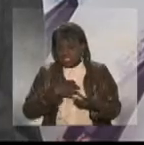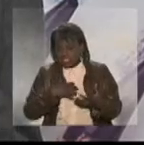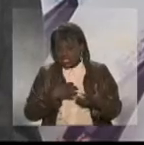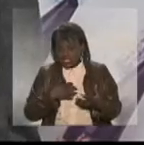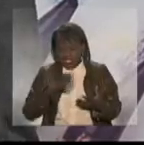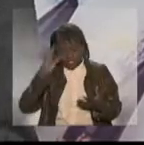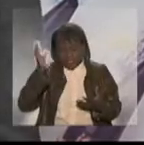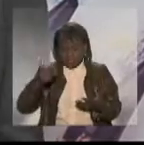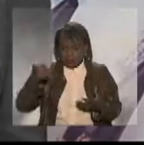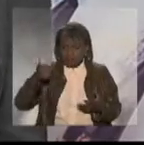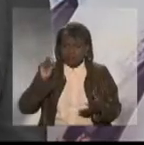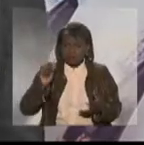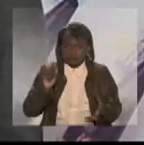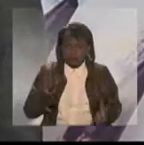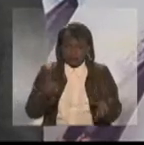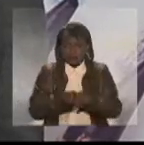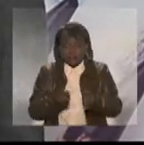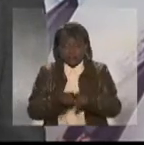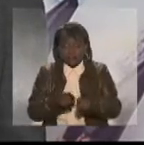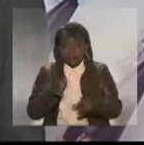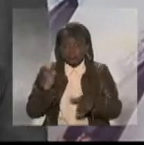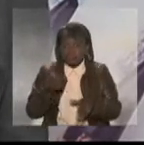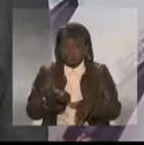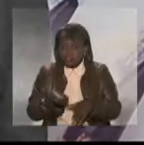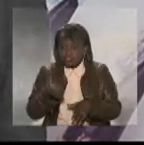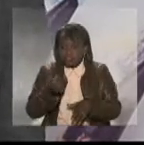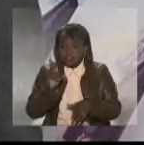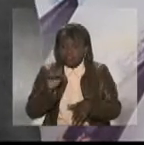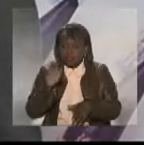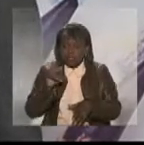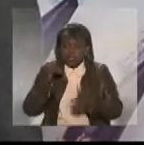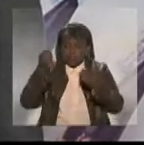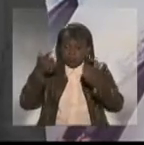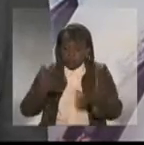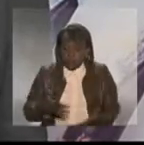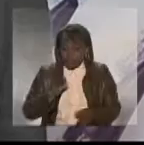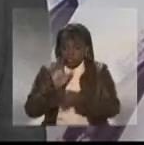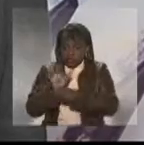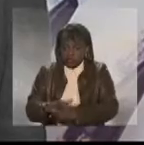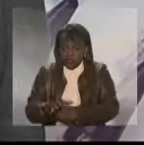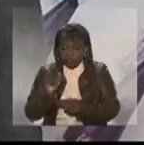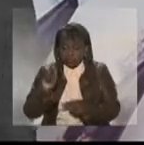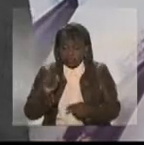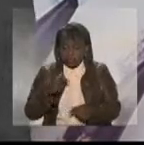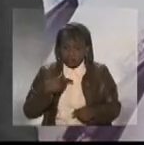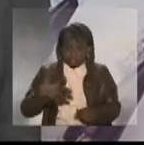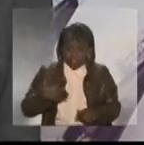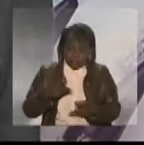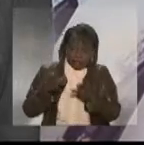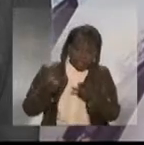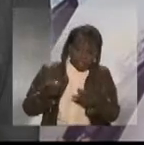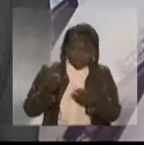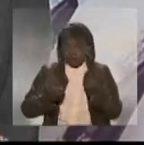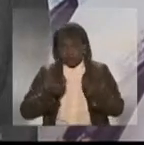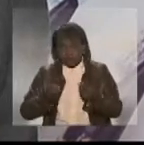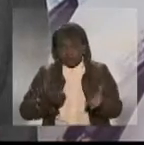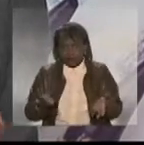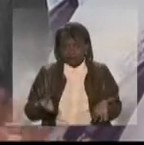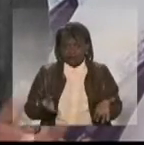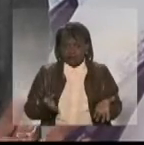sentem, qual é a primeira saída delas? Ou que dica que você pode dar para os pais para reparar em, poxa, está acontecendo alguma coisa com a minha